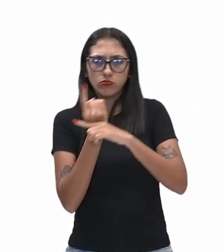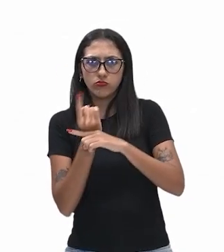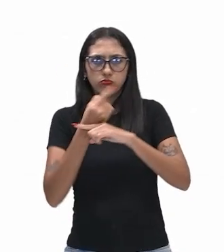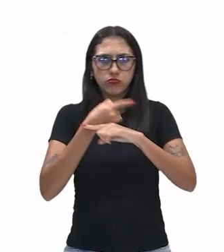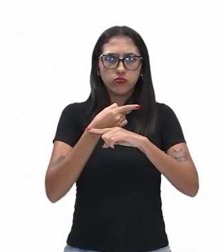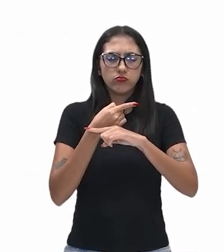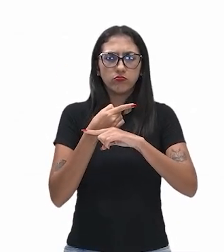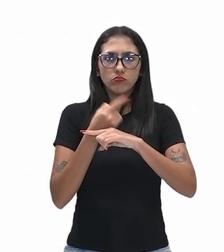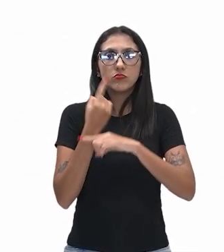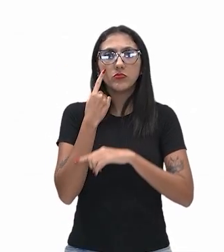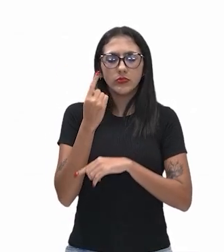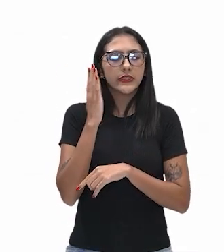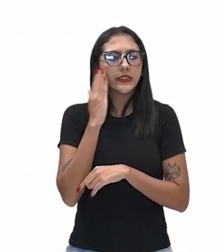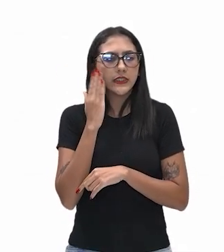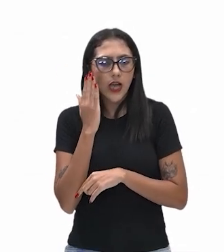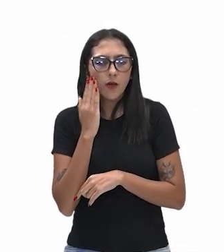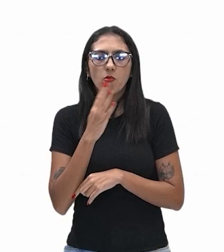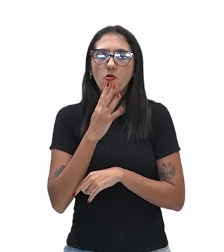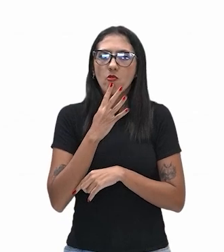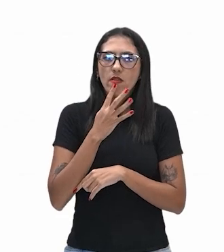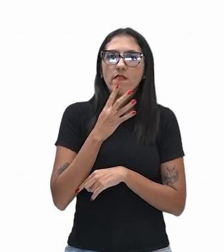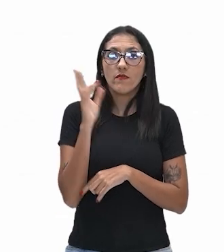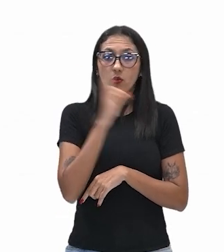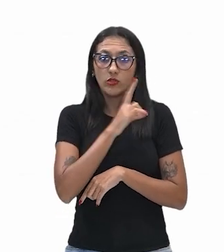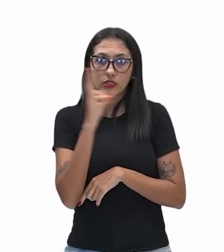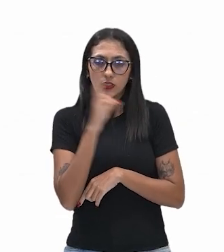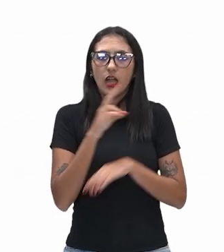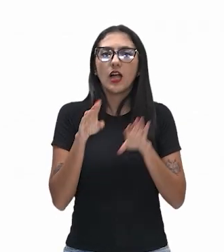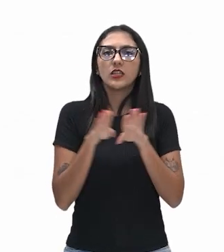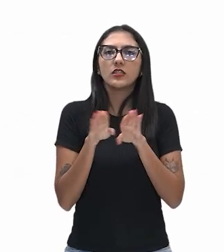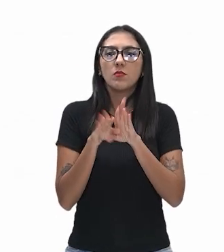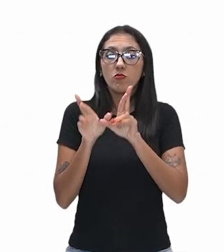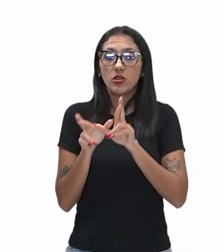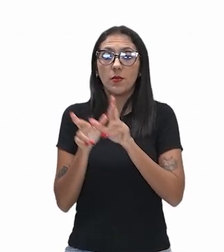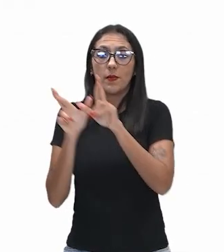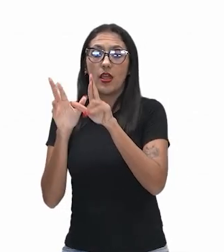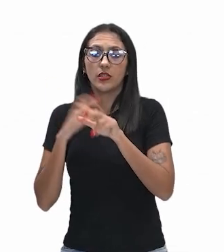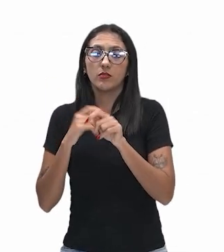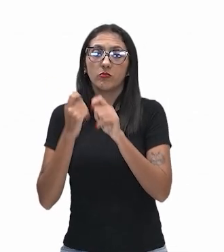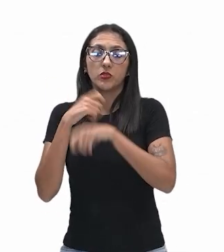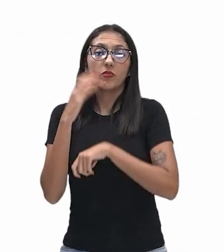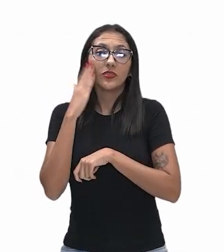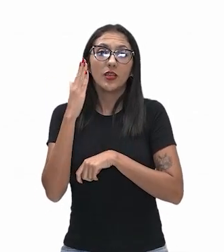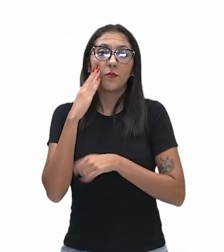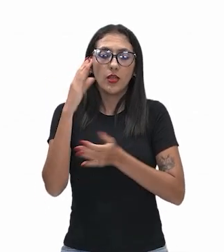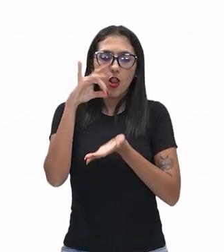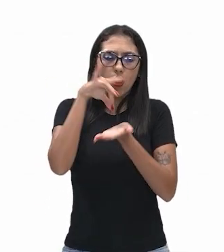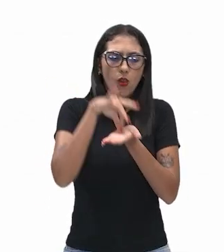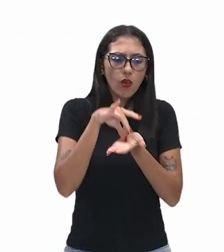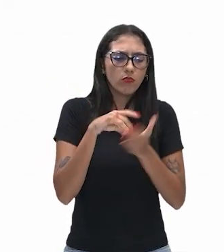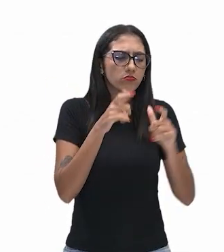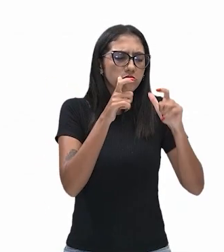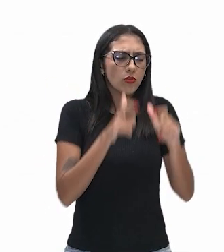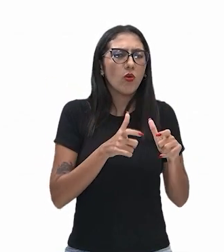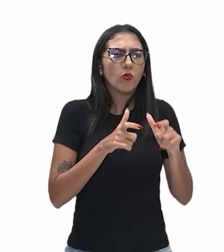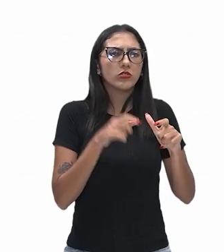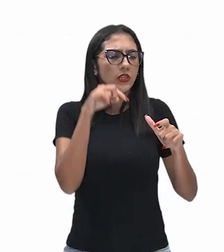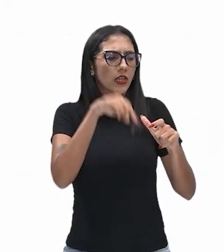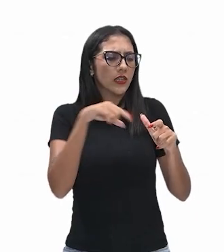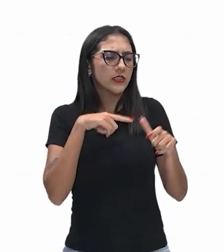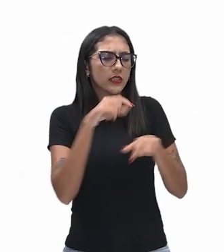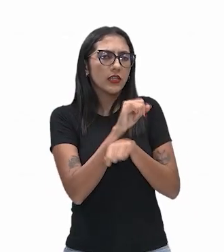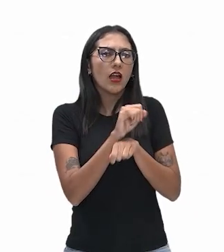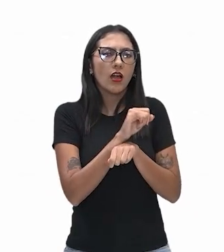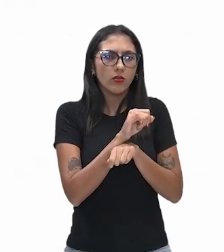carro e com o velocímetro tu pode localizar a velocidade dele. Com os elétrons, com as partículas quânticas, a gente